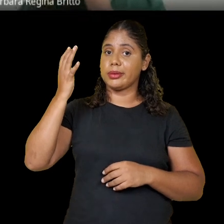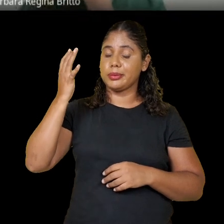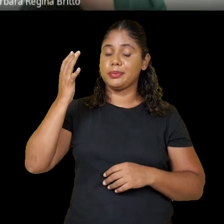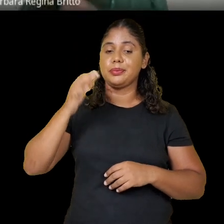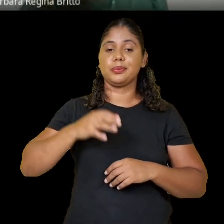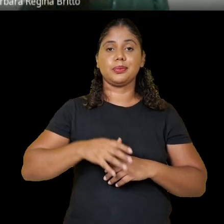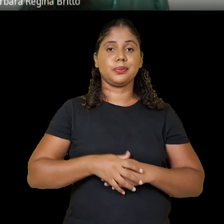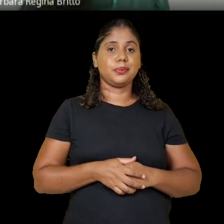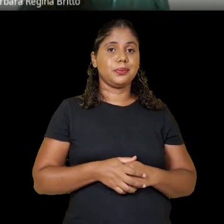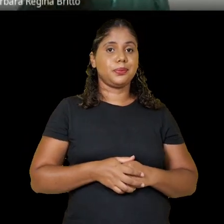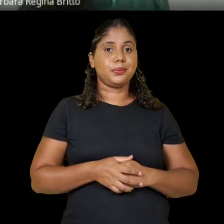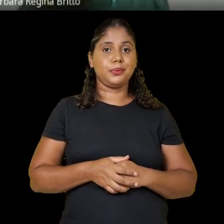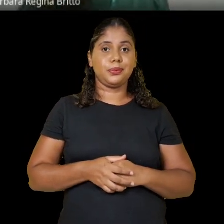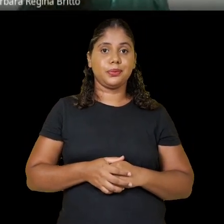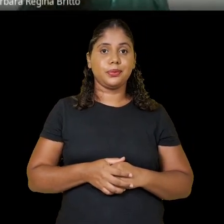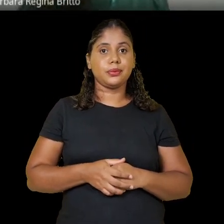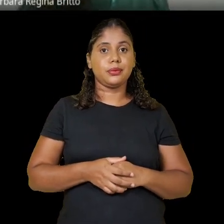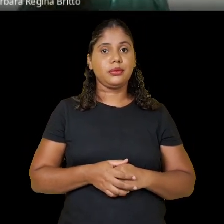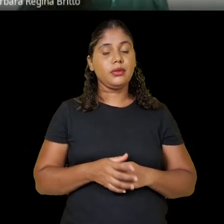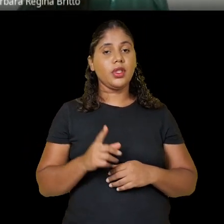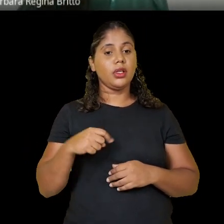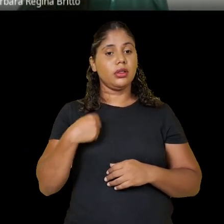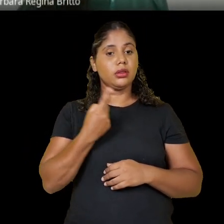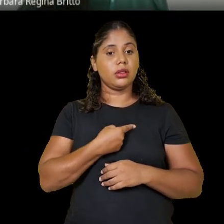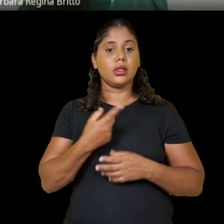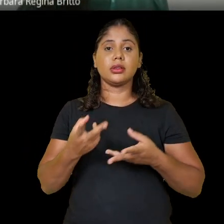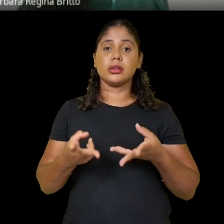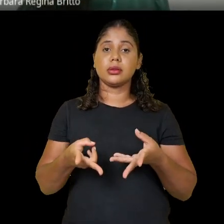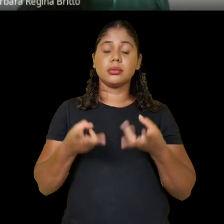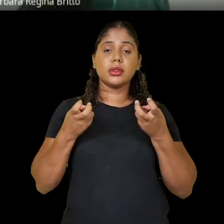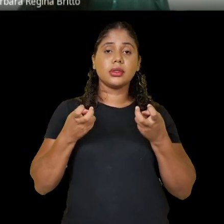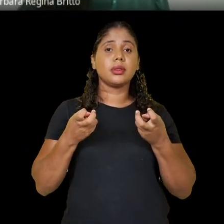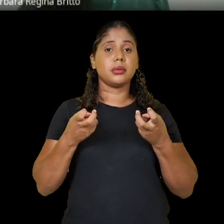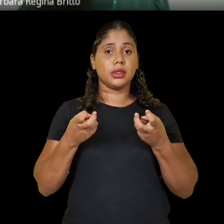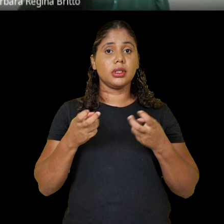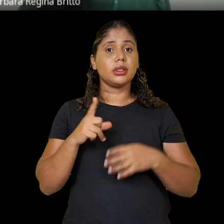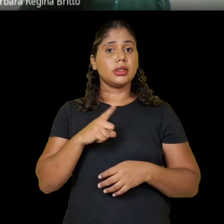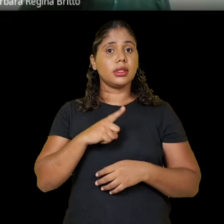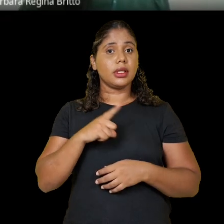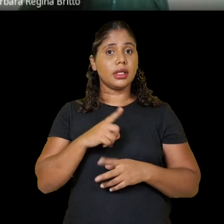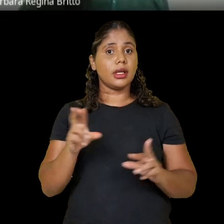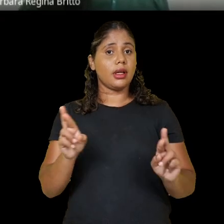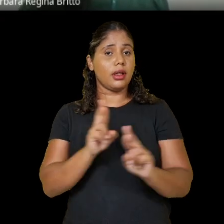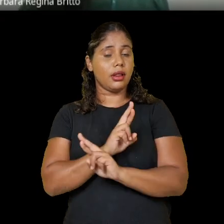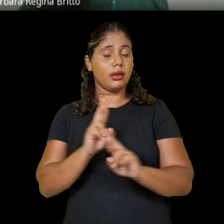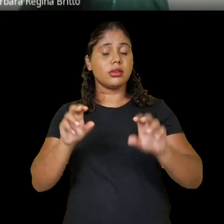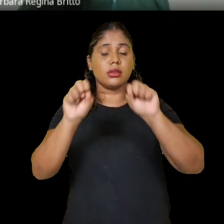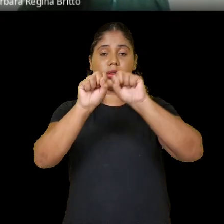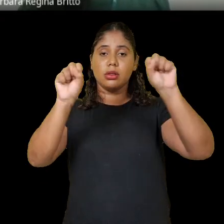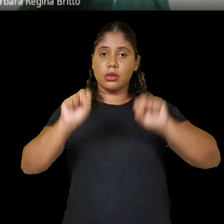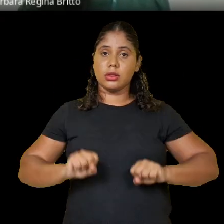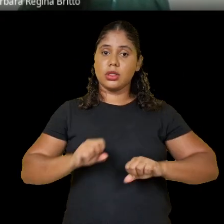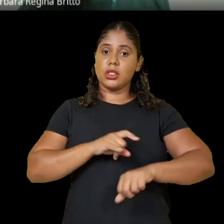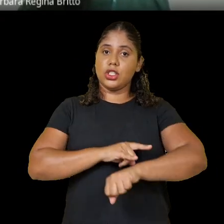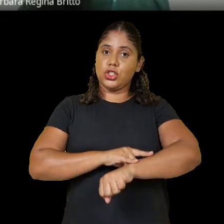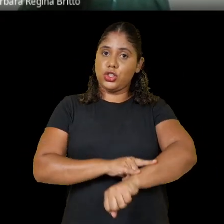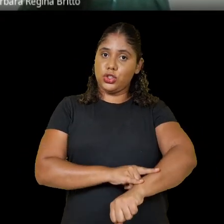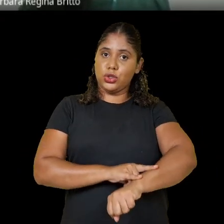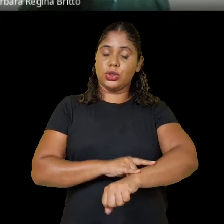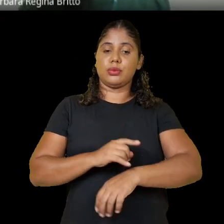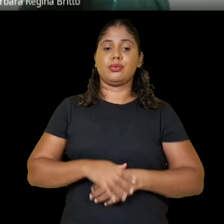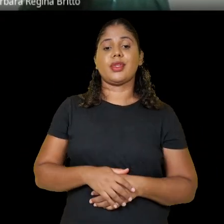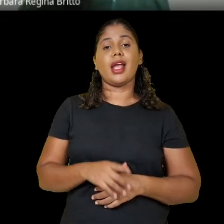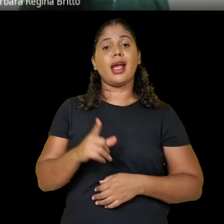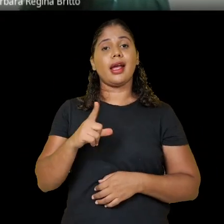uretra. E aí a gente vai ver essas questões todas relacionadas ao sistema urinário. E aí tem